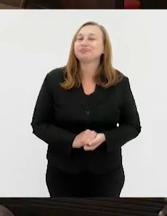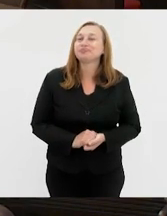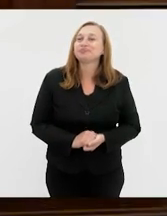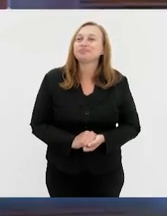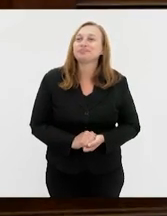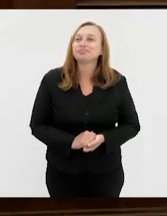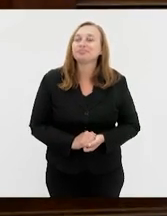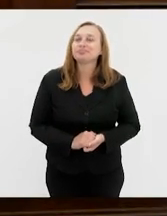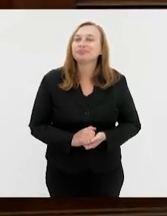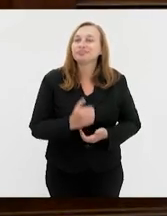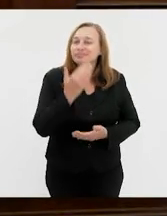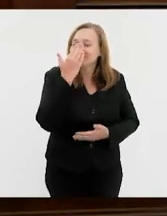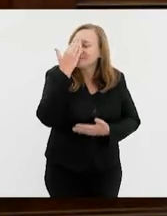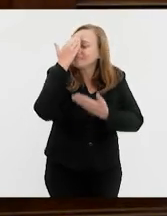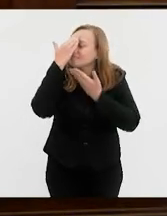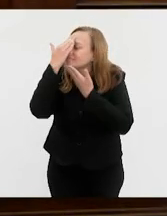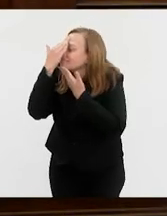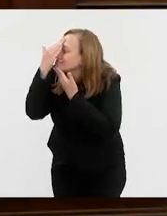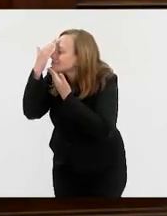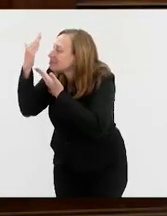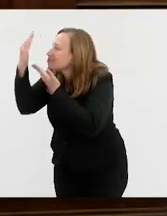Queria agradecer a Deus